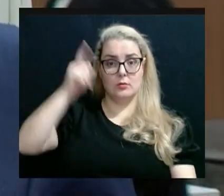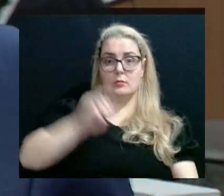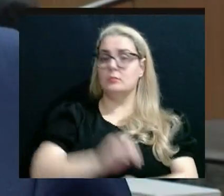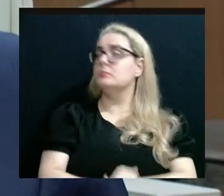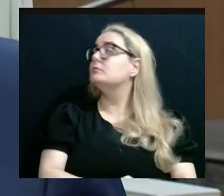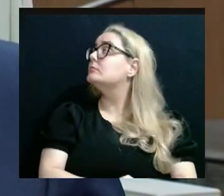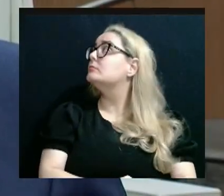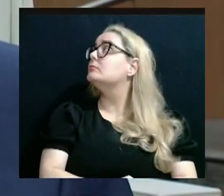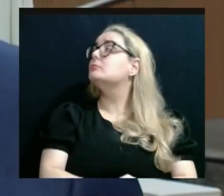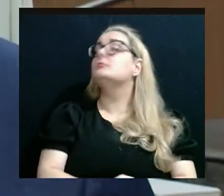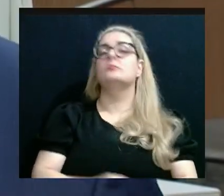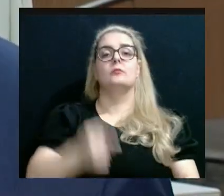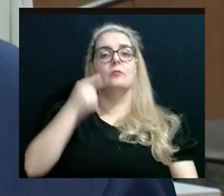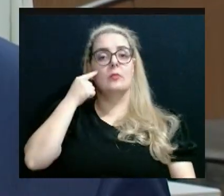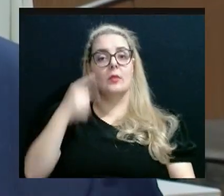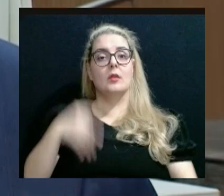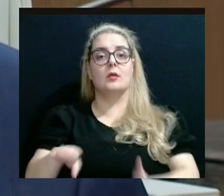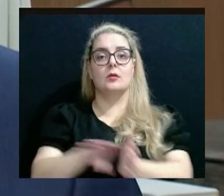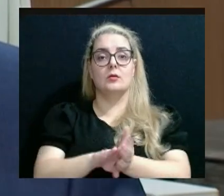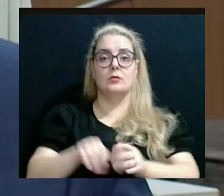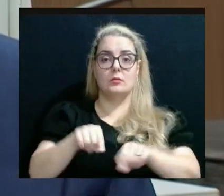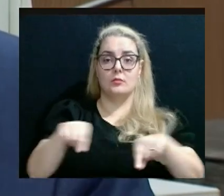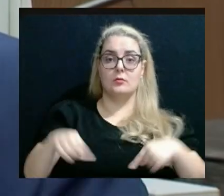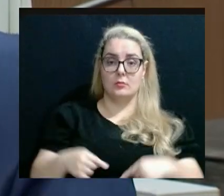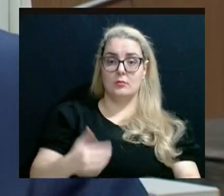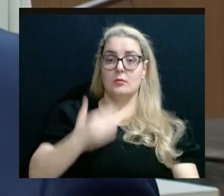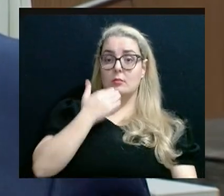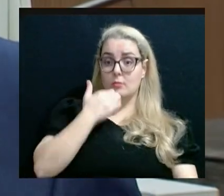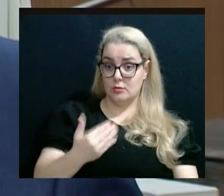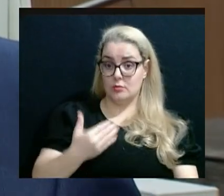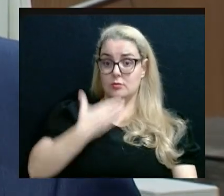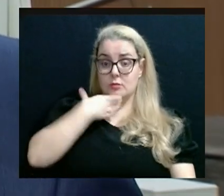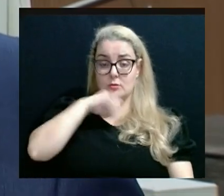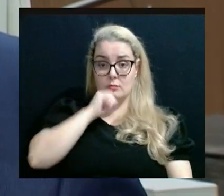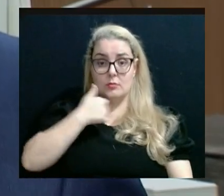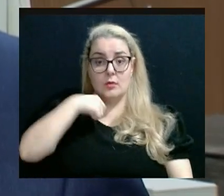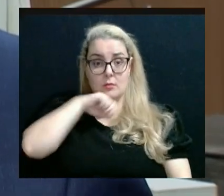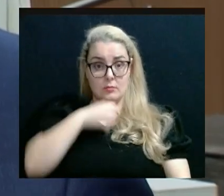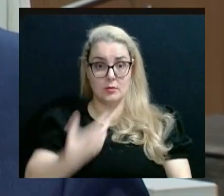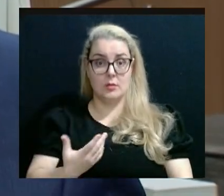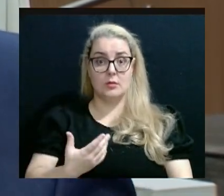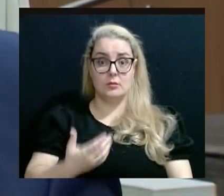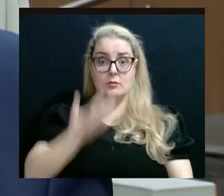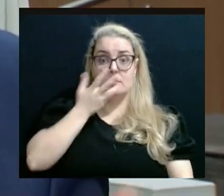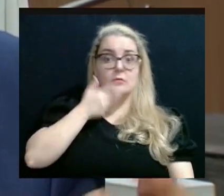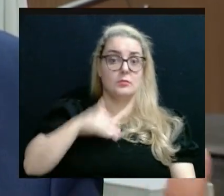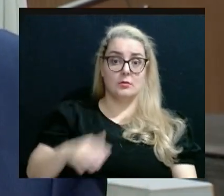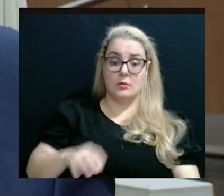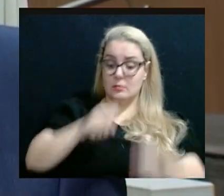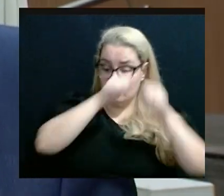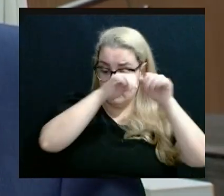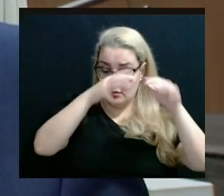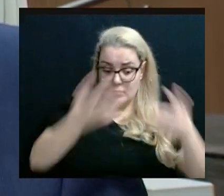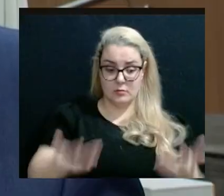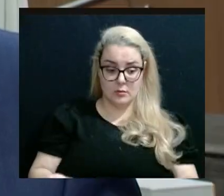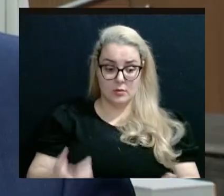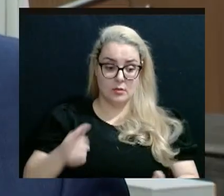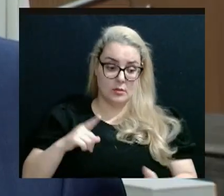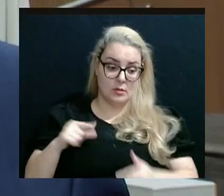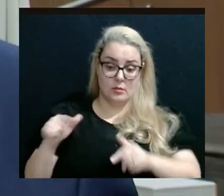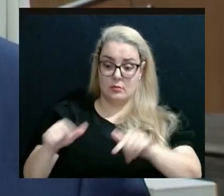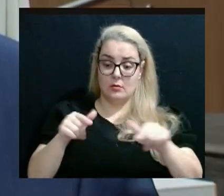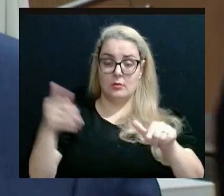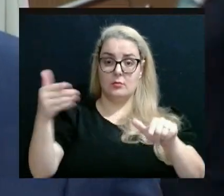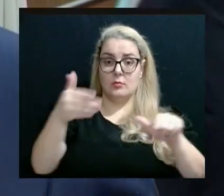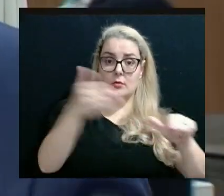chegou ao gabinete através de demandas de pais, né, de crianças com autismo, dizendo assim, tem lugares que a gente vá